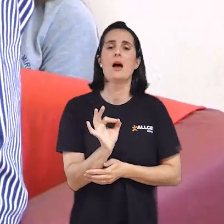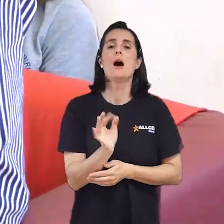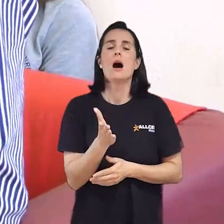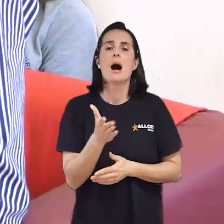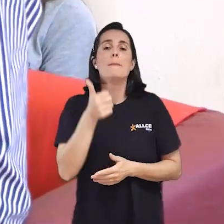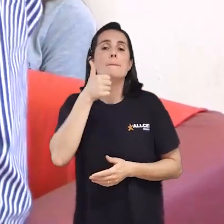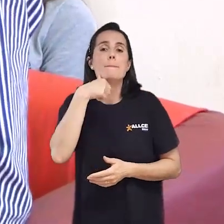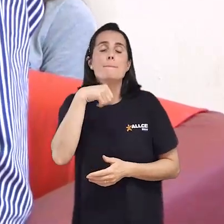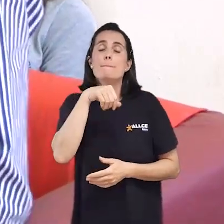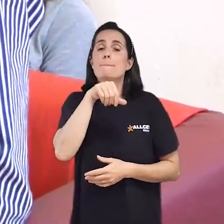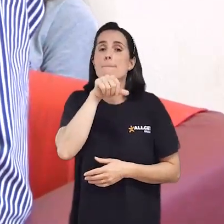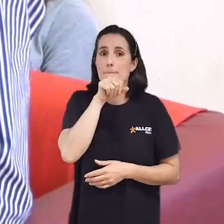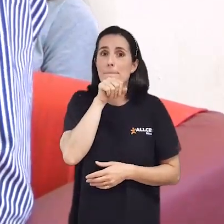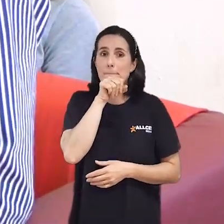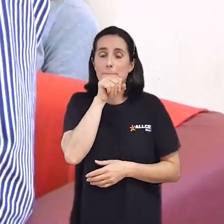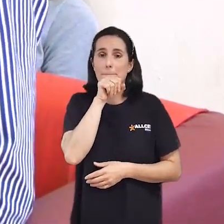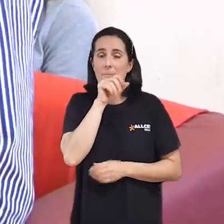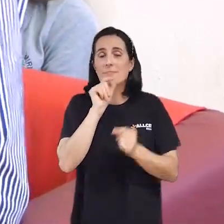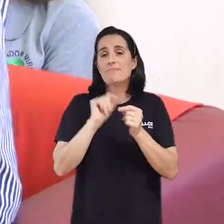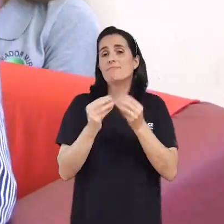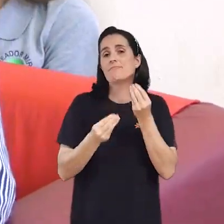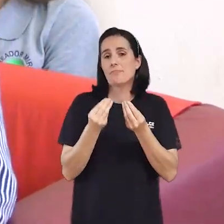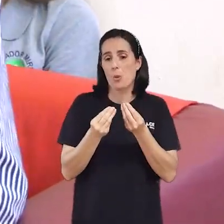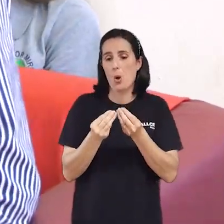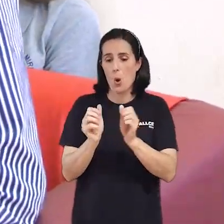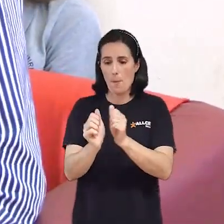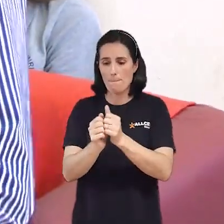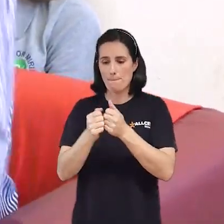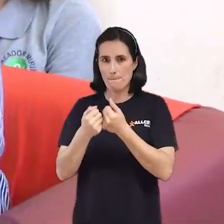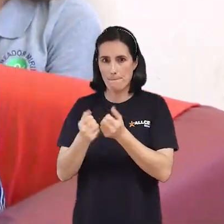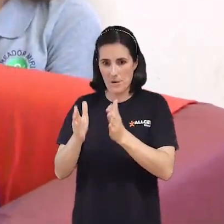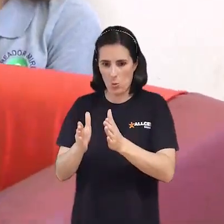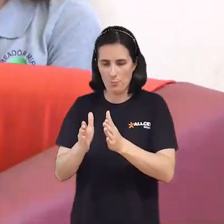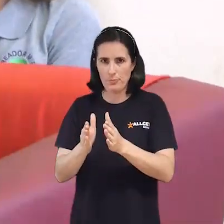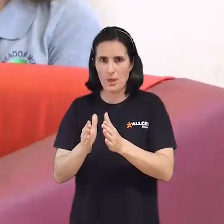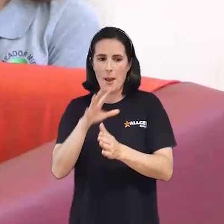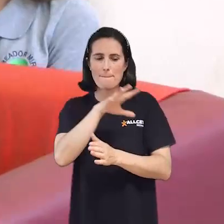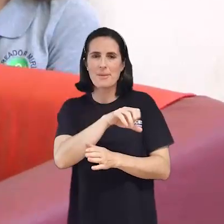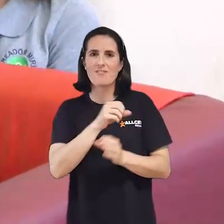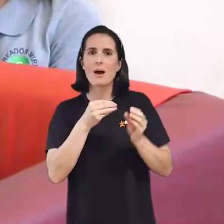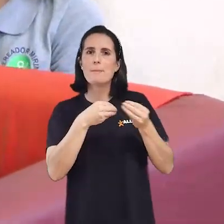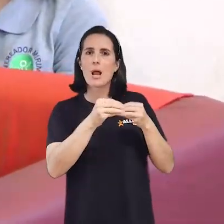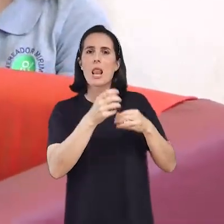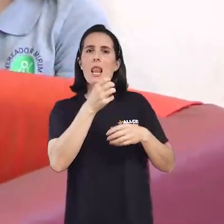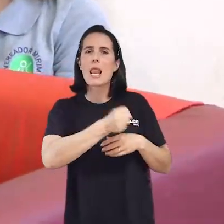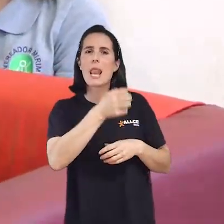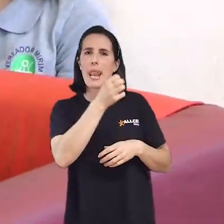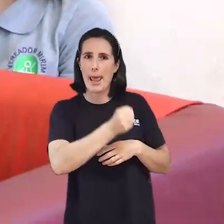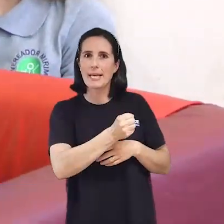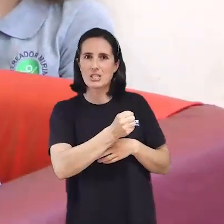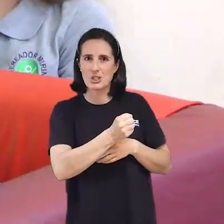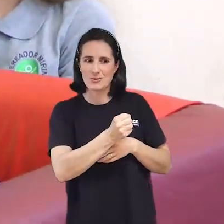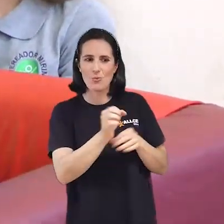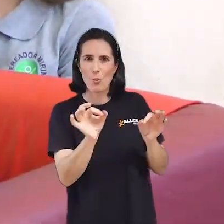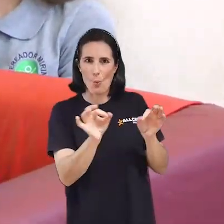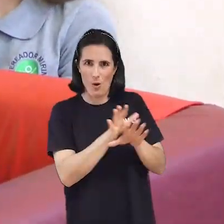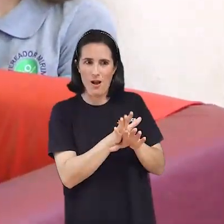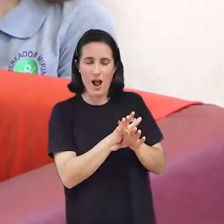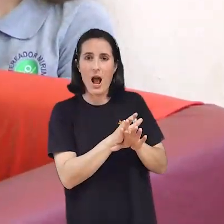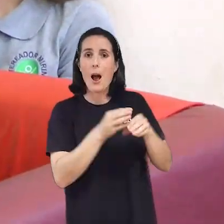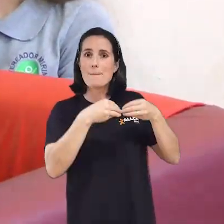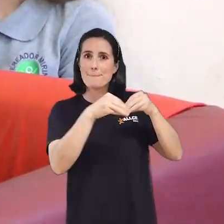escola quando a gente não gostava da merenda. E era o pão, e o pão não tinha guardanapo, André. Não tinha guardanapo. Aí o